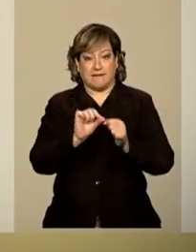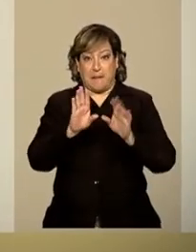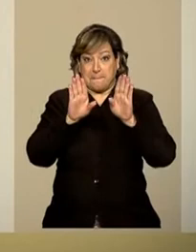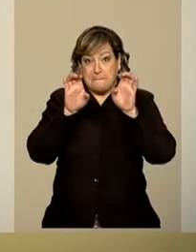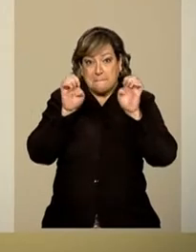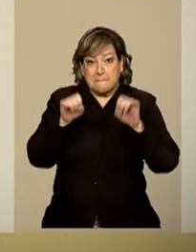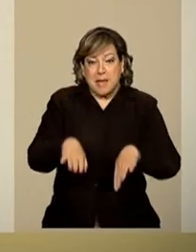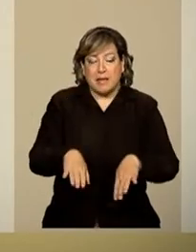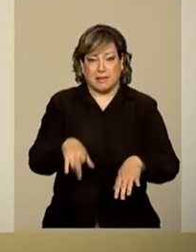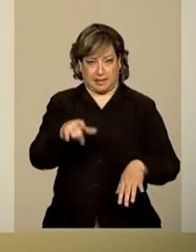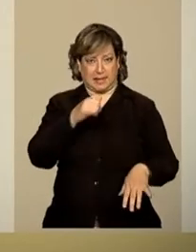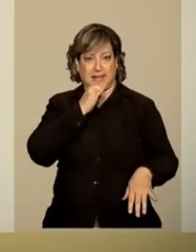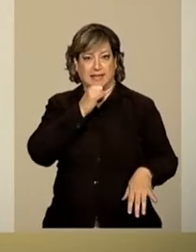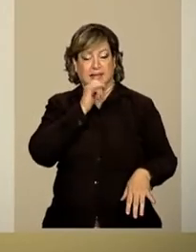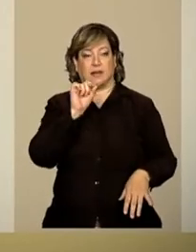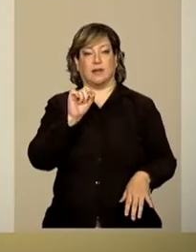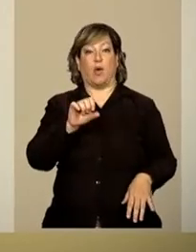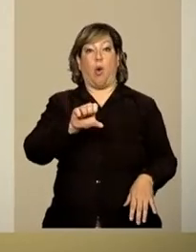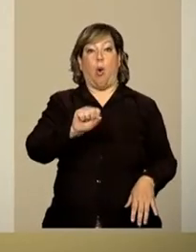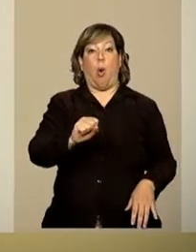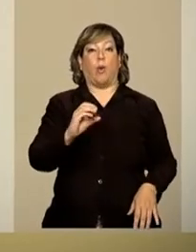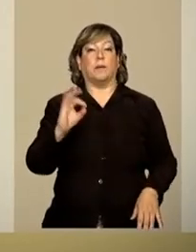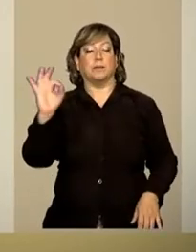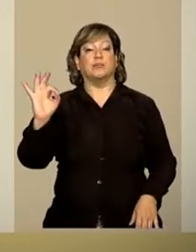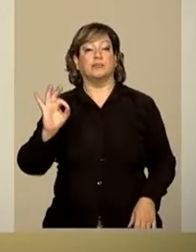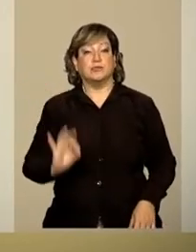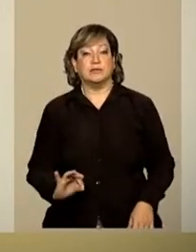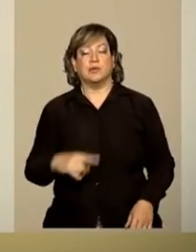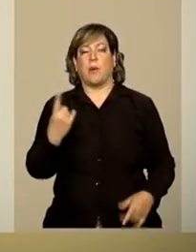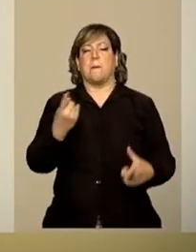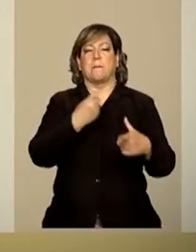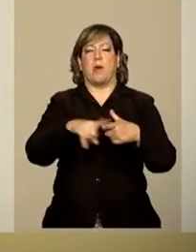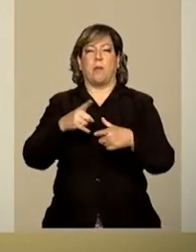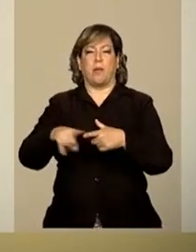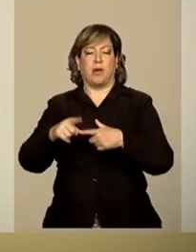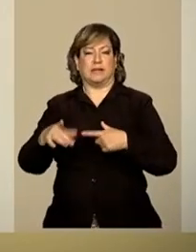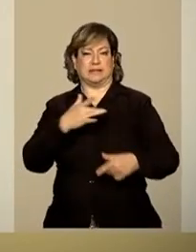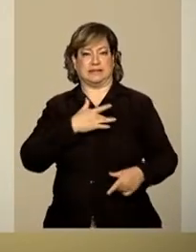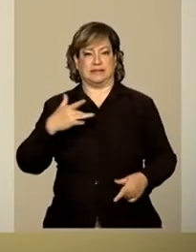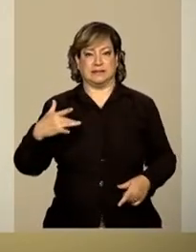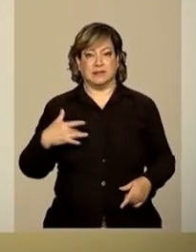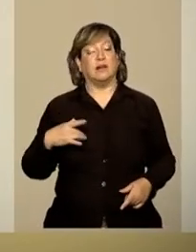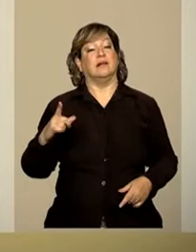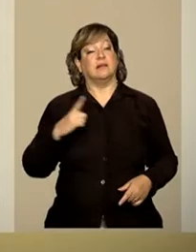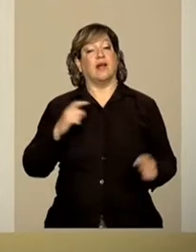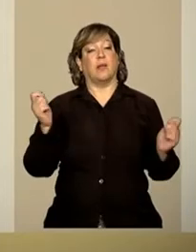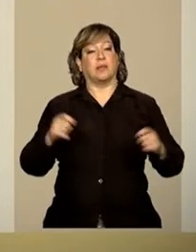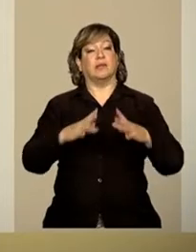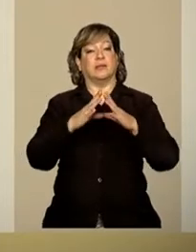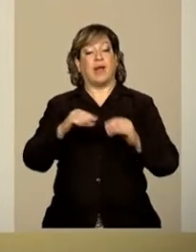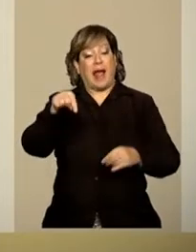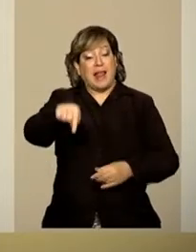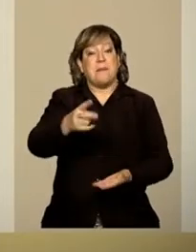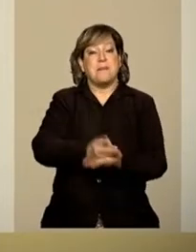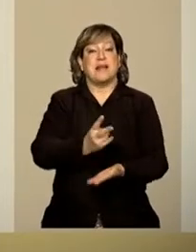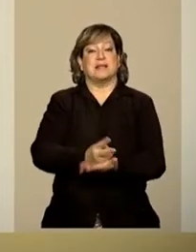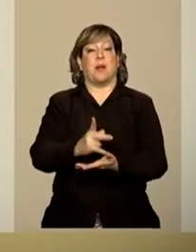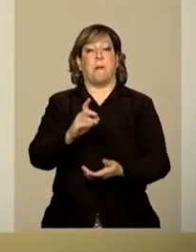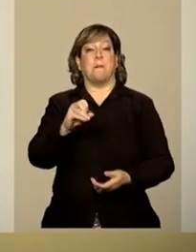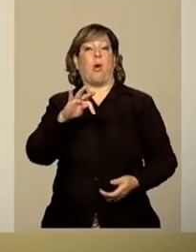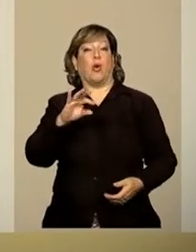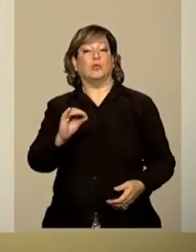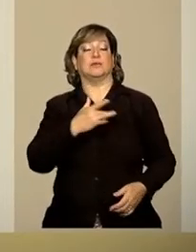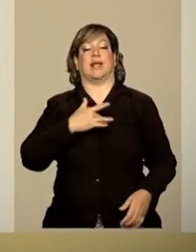feito para você ter uma ideia oitenta por cento dos problemas de saúde são resolvidos ali mesmo